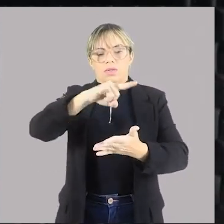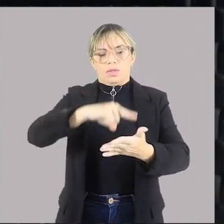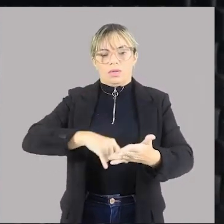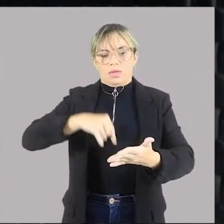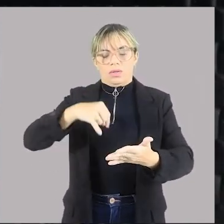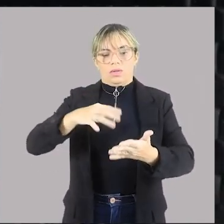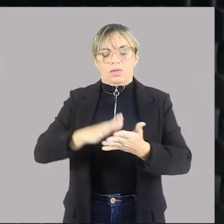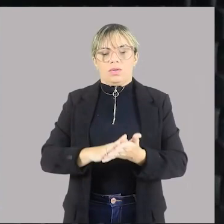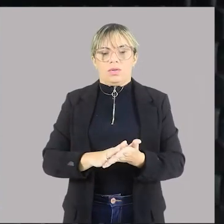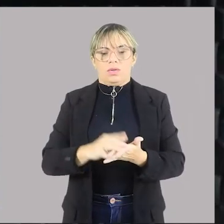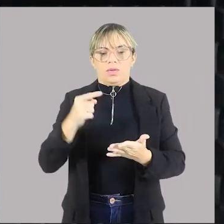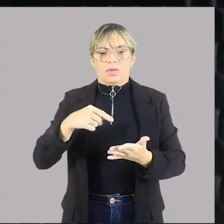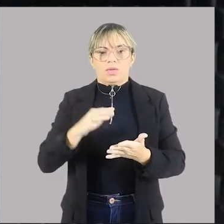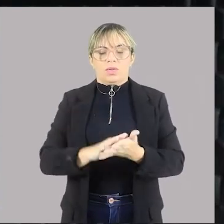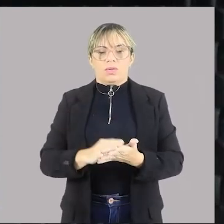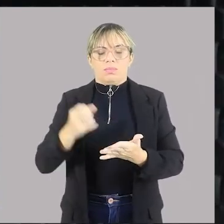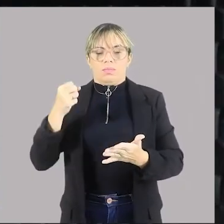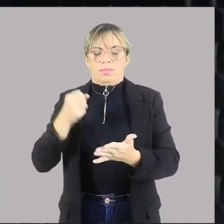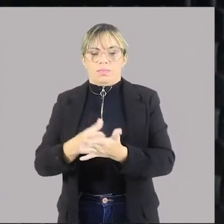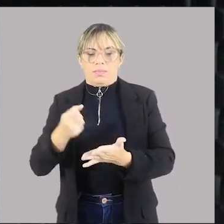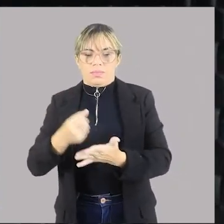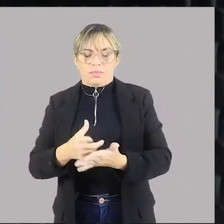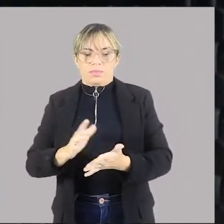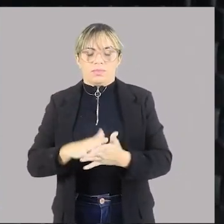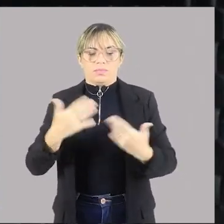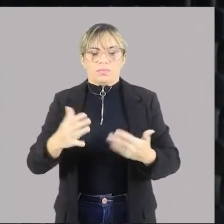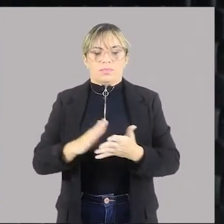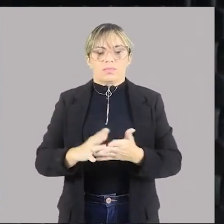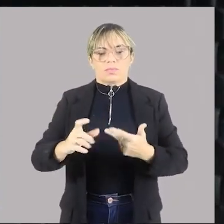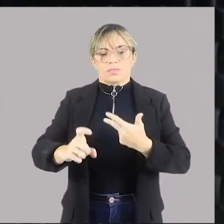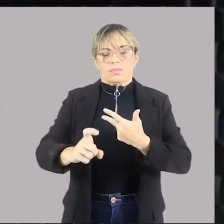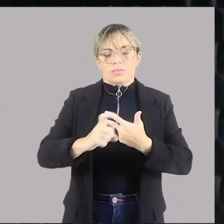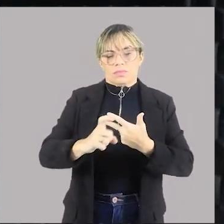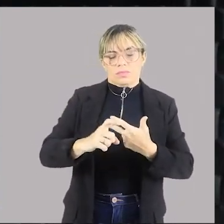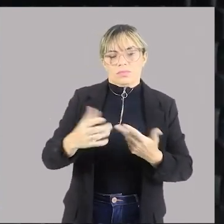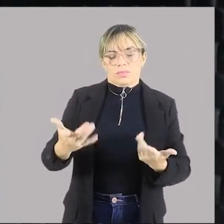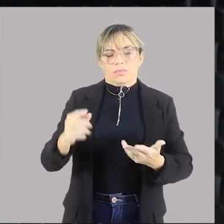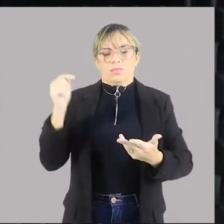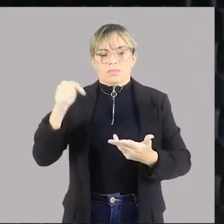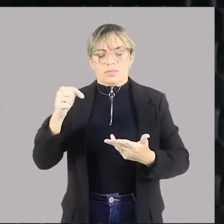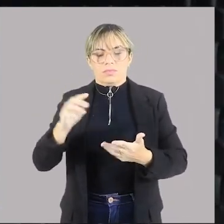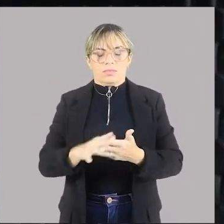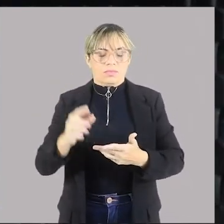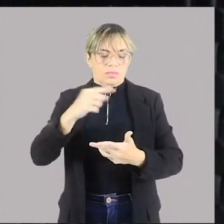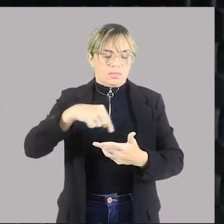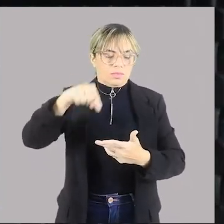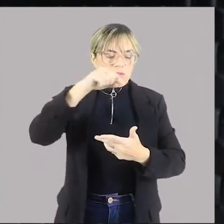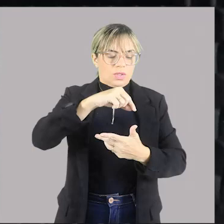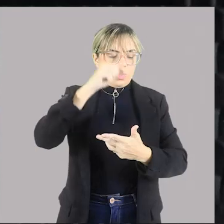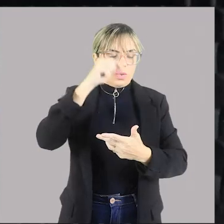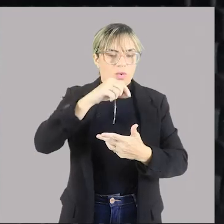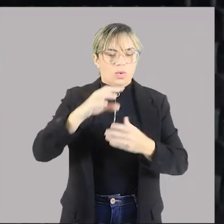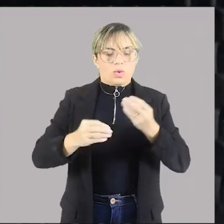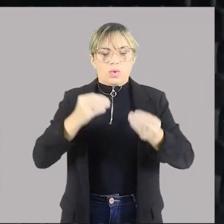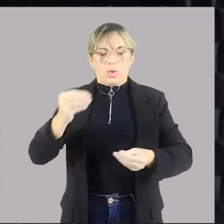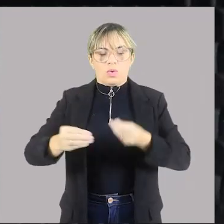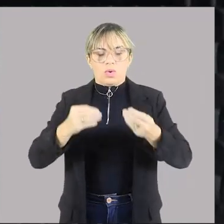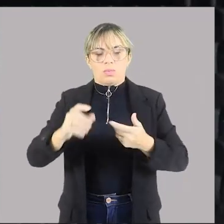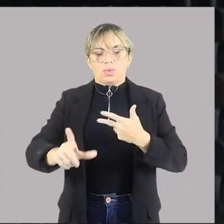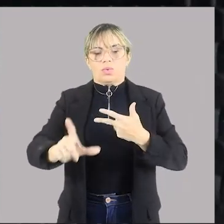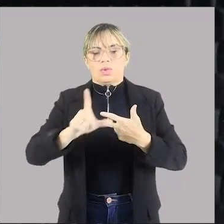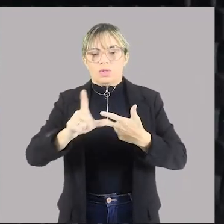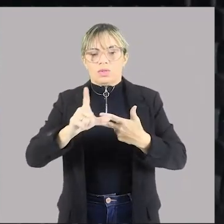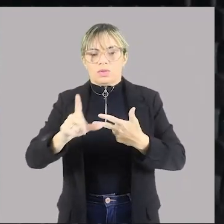maneira executiva, ou seja, atuar de acordo com a função administrativa atipicamente. Portanto,